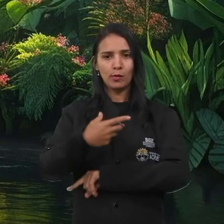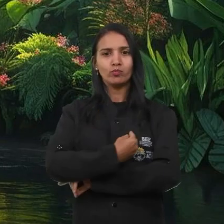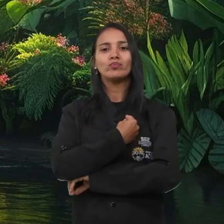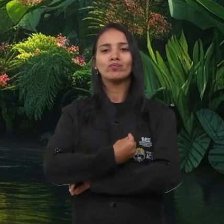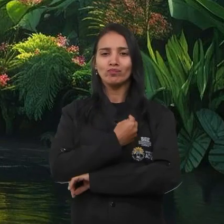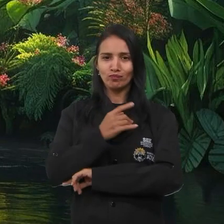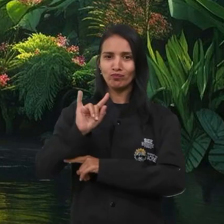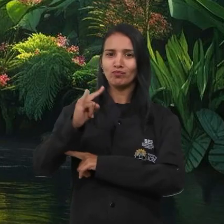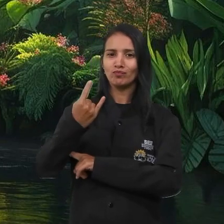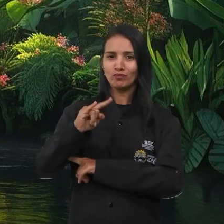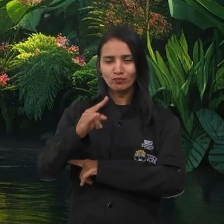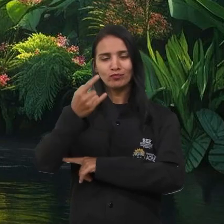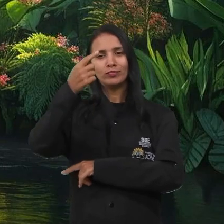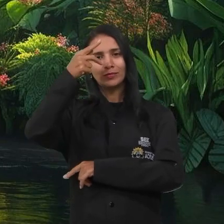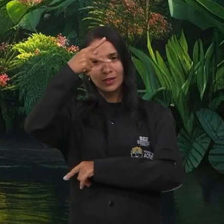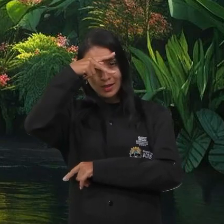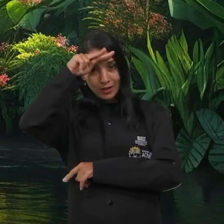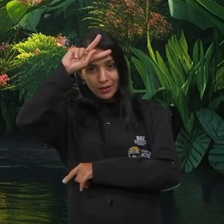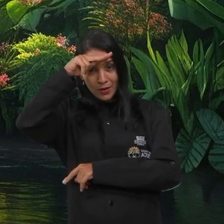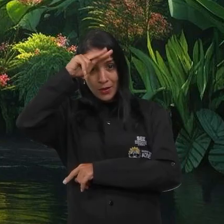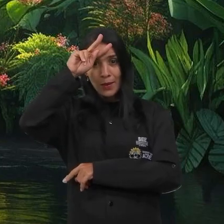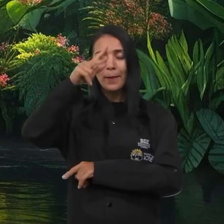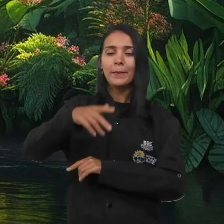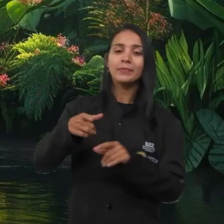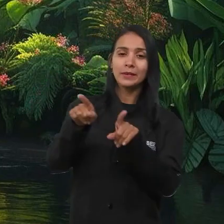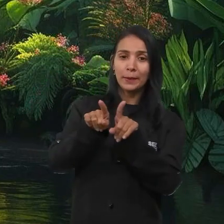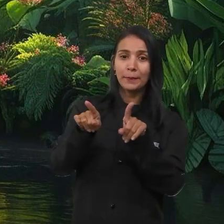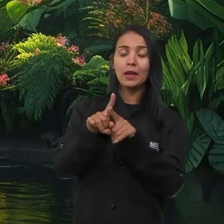e peruanos, porque a gente conhece um